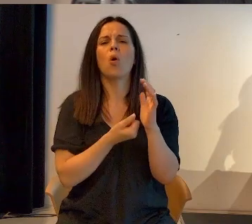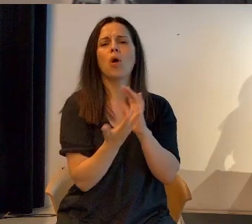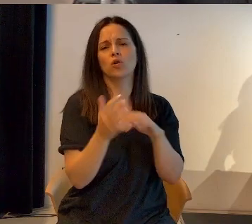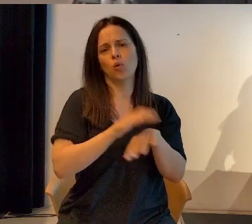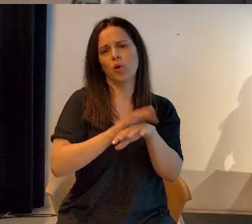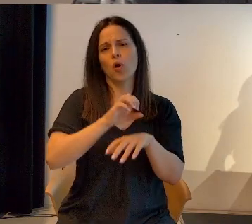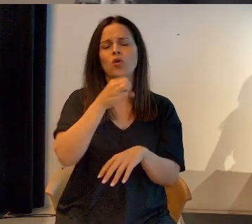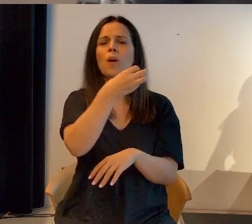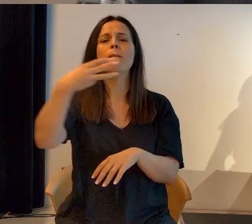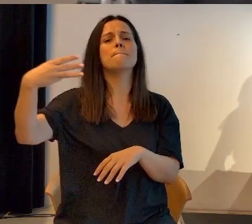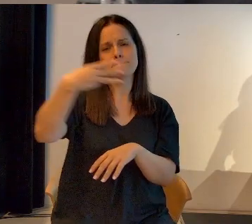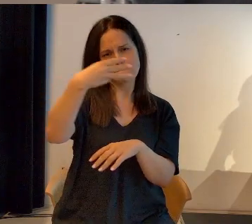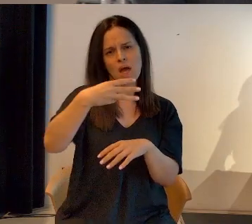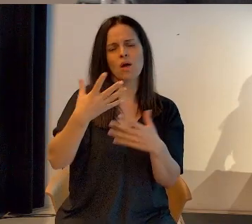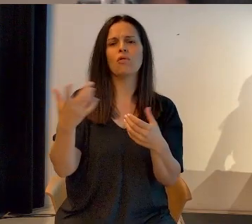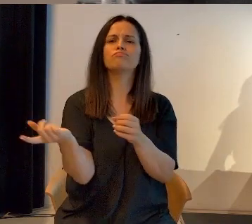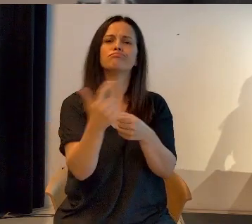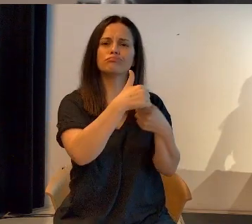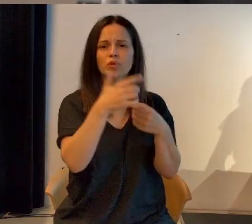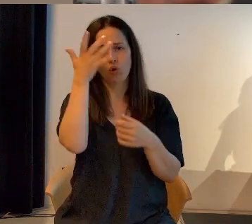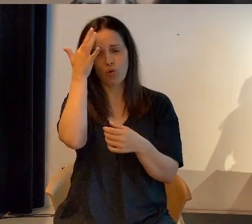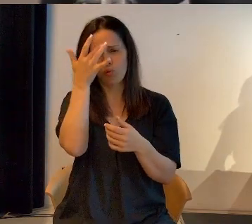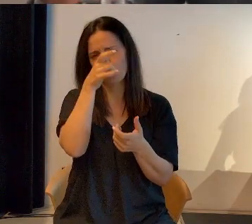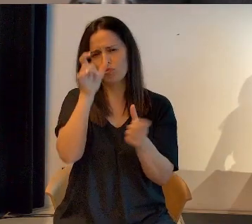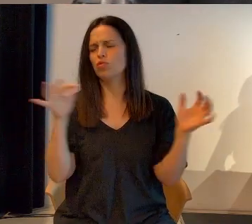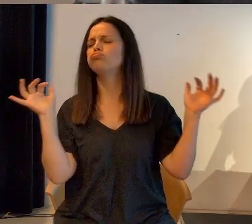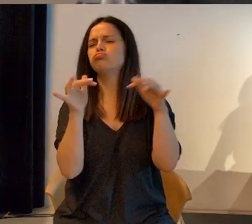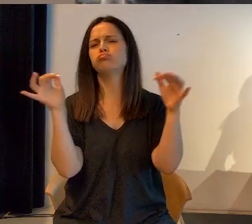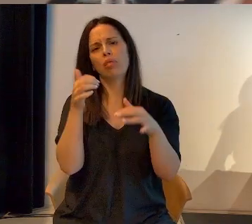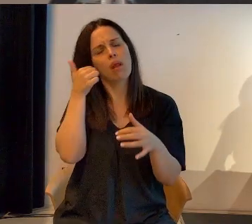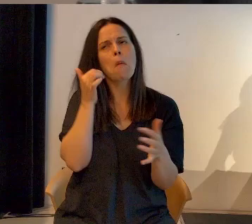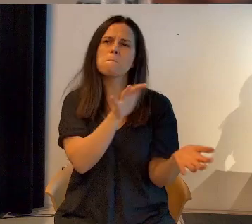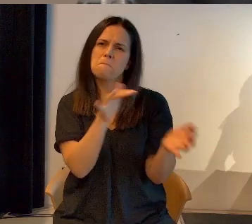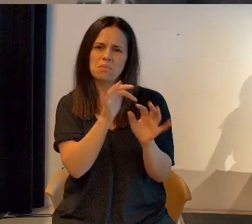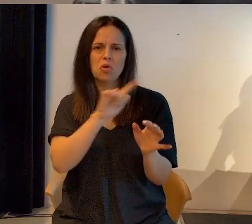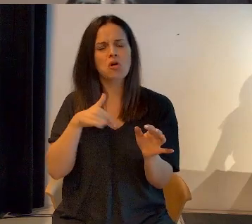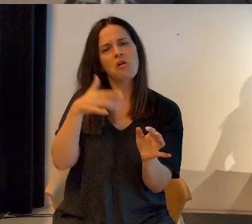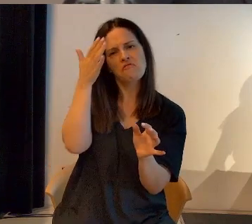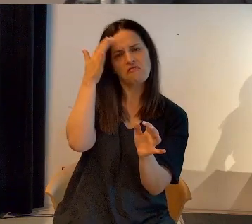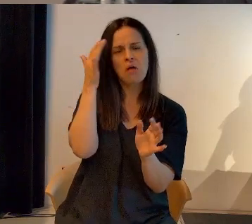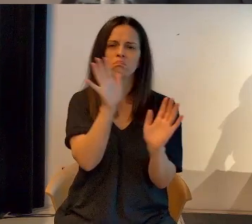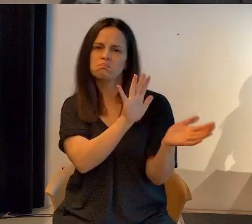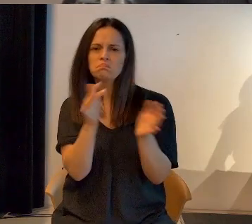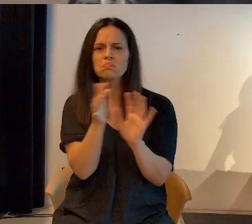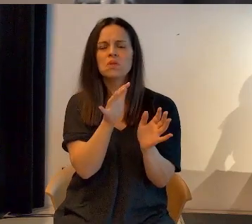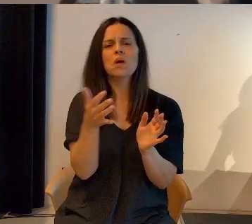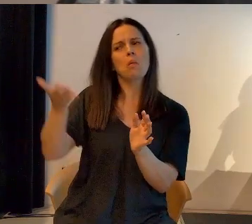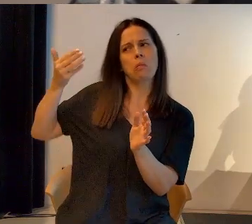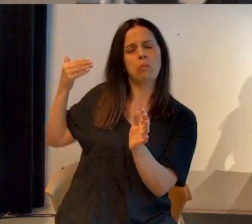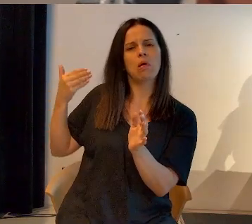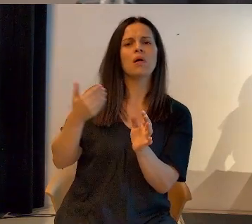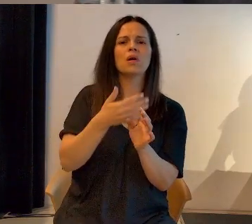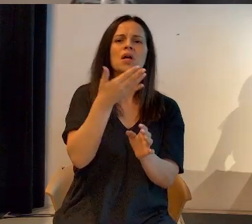conseguimos contabilizar mais ou menos o número de pessoas pelos telemóveis, o número de pessoas que visitaram a Águia, portanto, fazendo uma média, nessa altura tivemos perto de